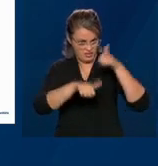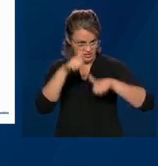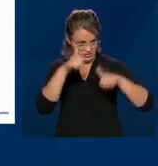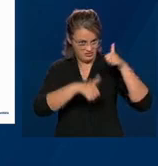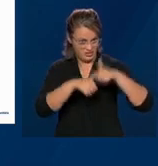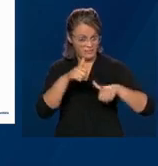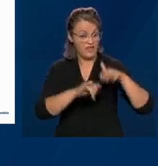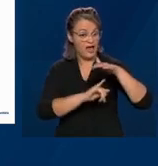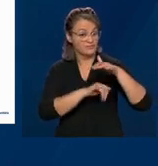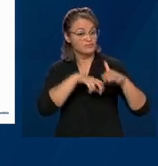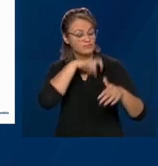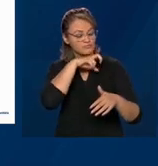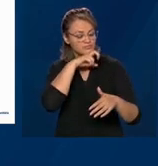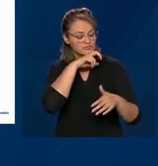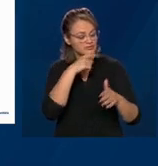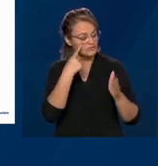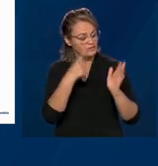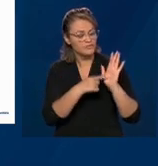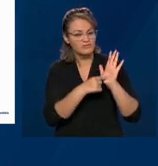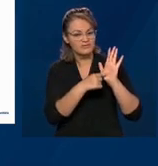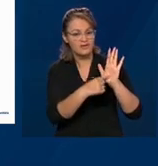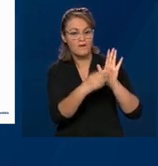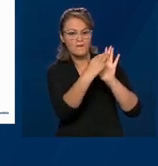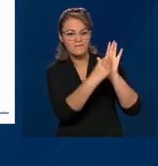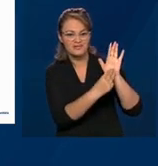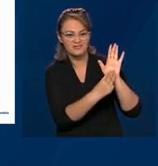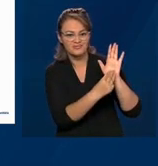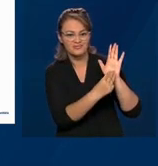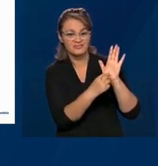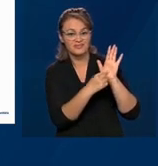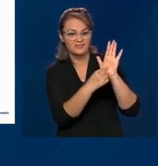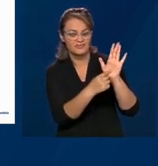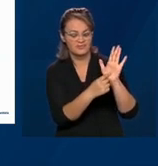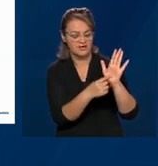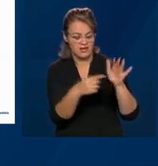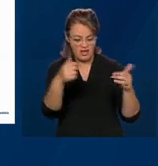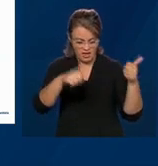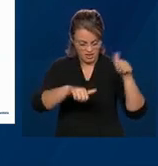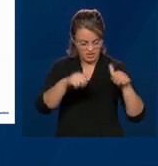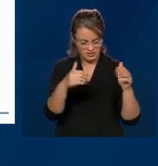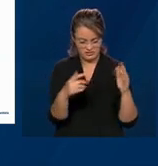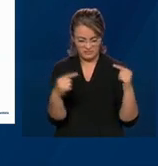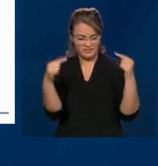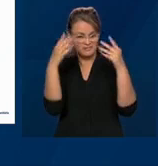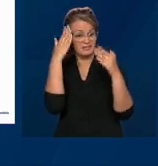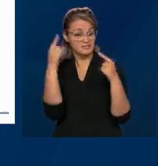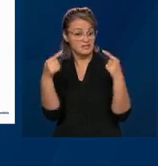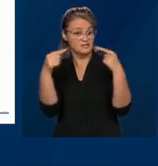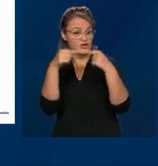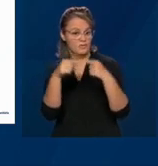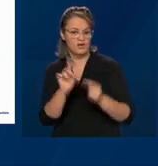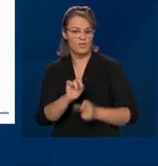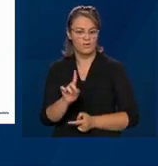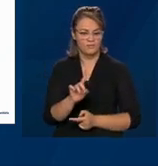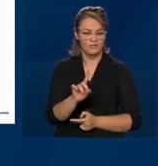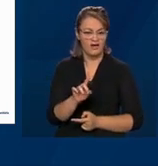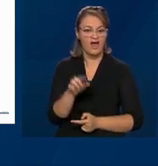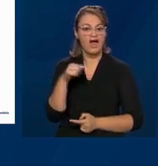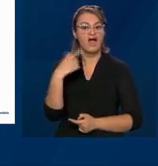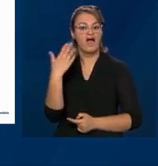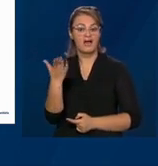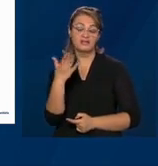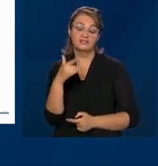que trazer esse método para cá. E ele se comprometeu, então, a fazer, já baseado no que a